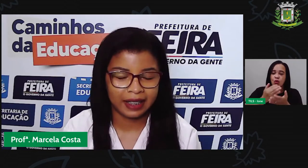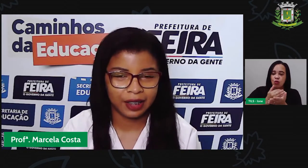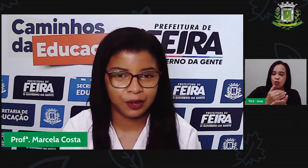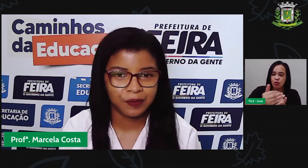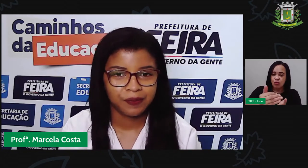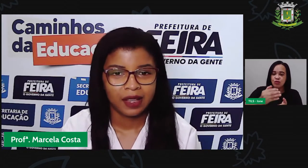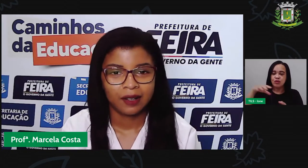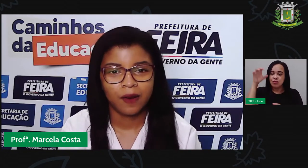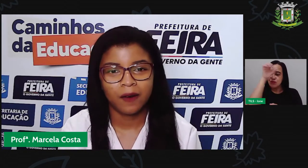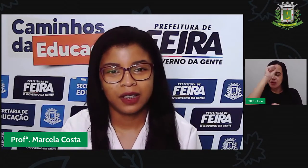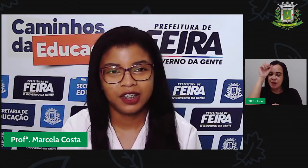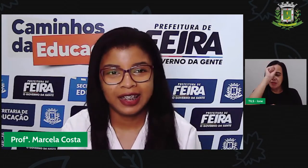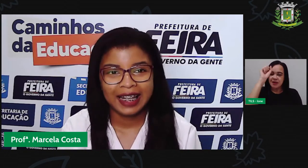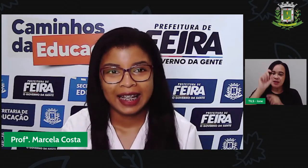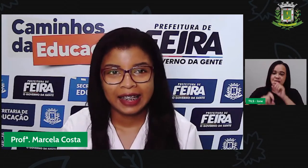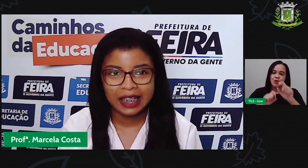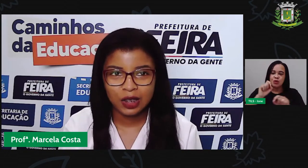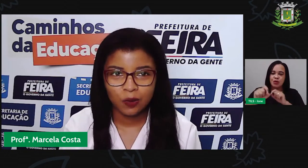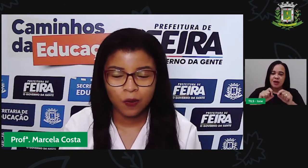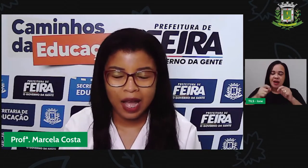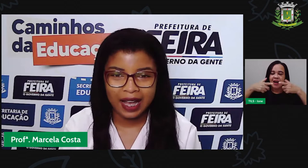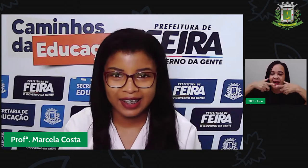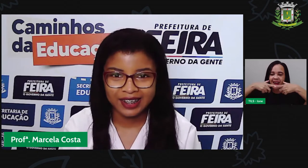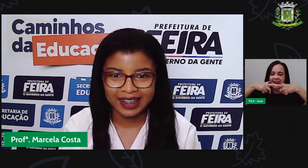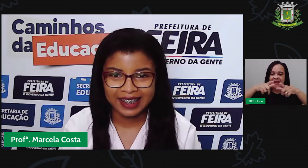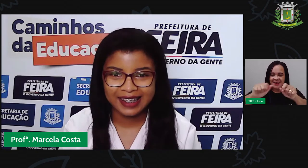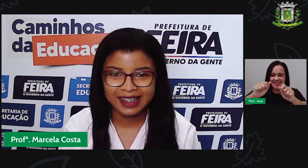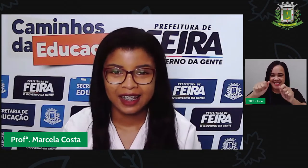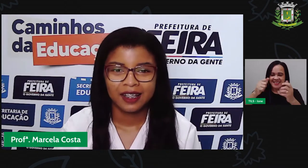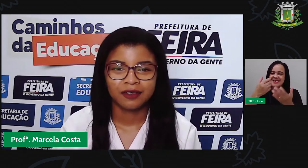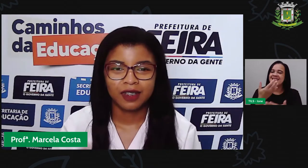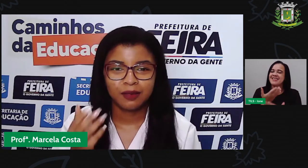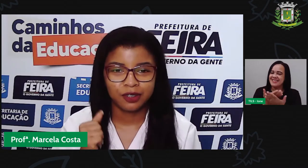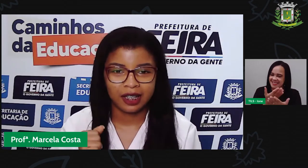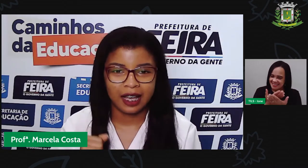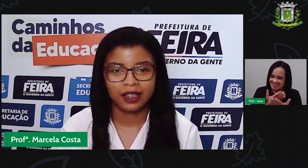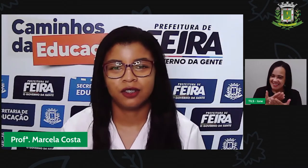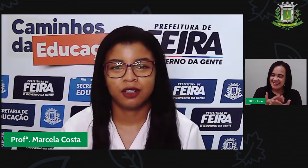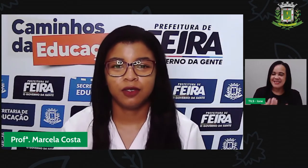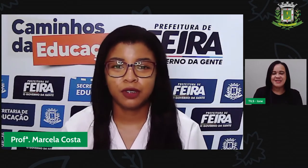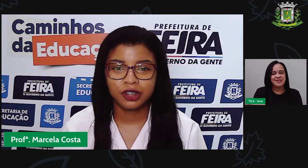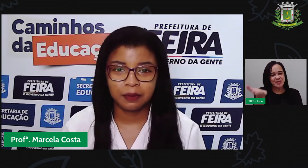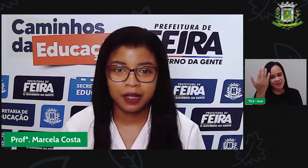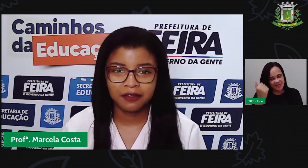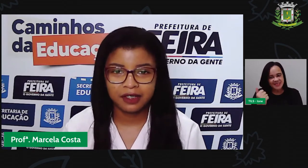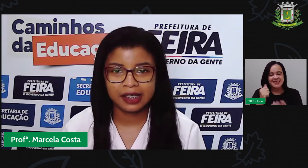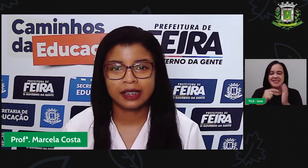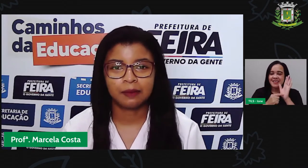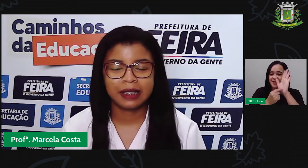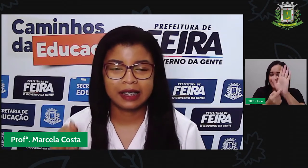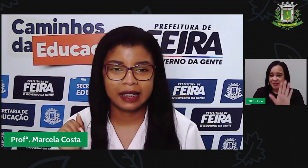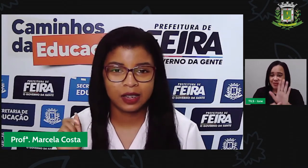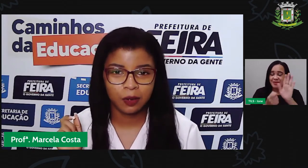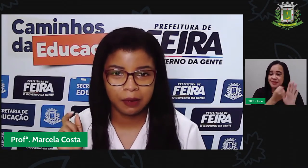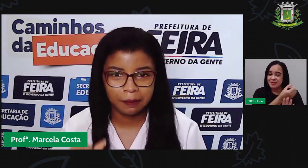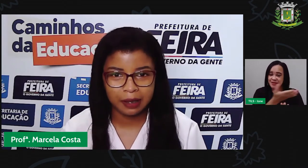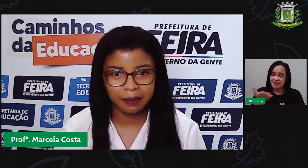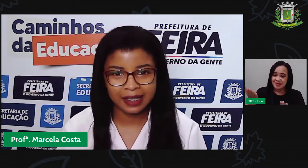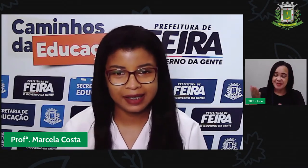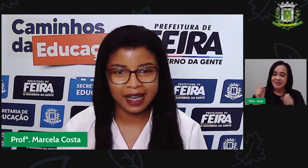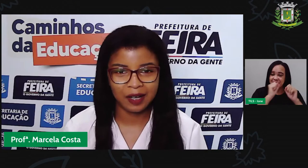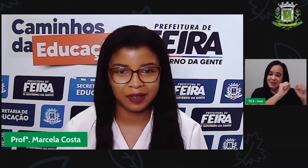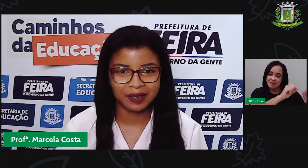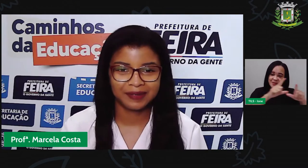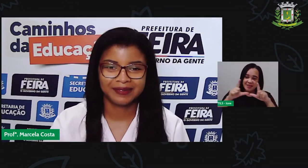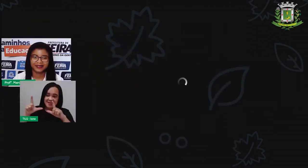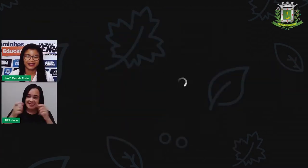aprendendo com a aula de linguagem. Vamos lá, que eu já vou mostrar para vocês a apresentação que eu preparei